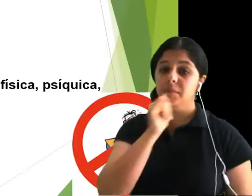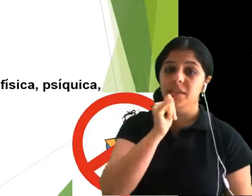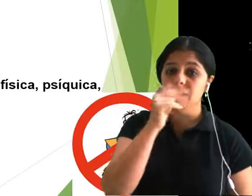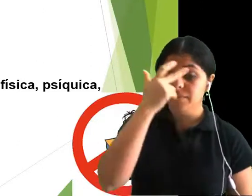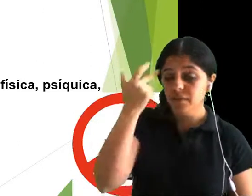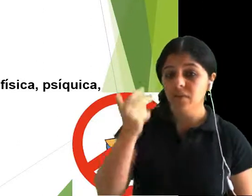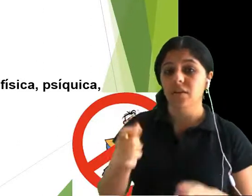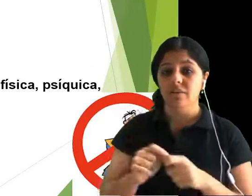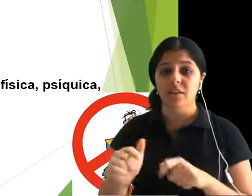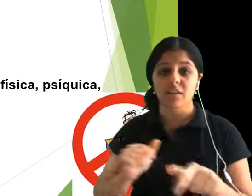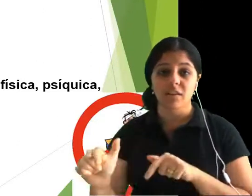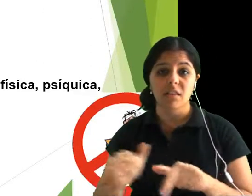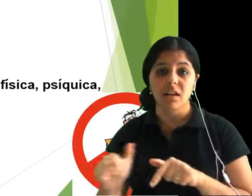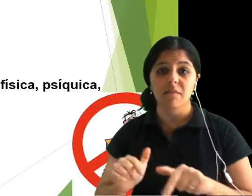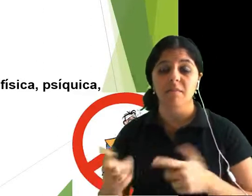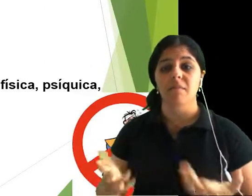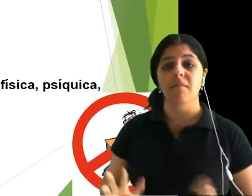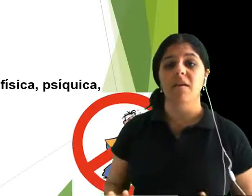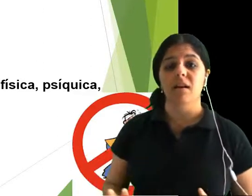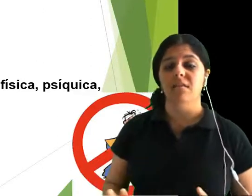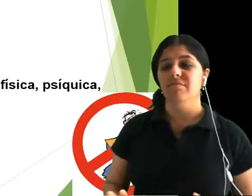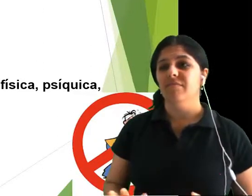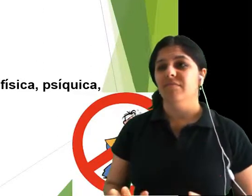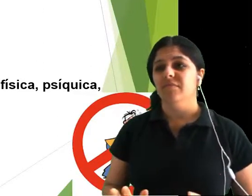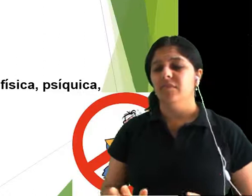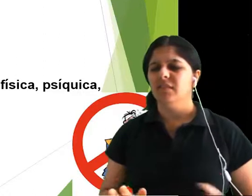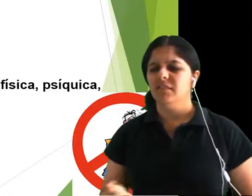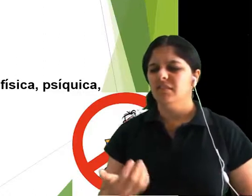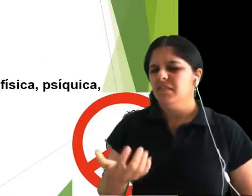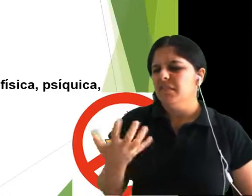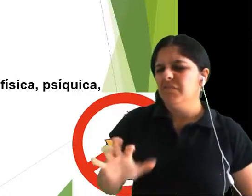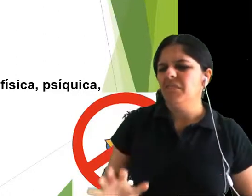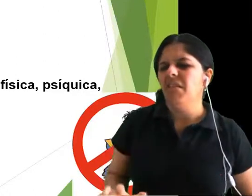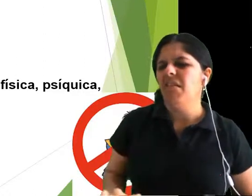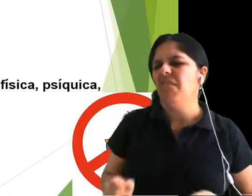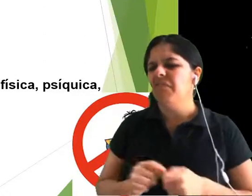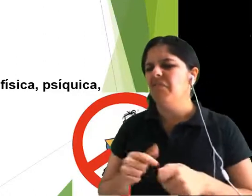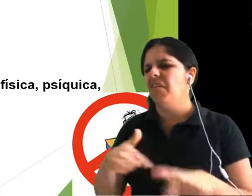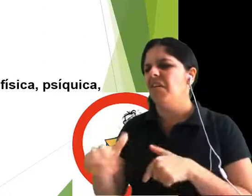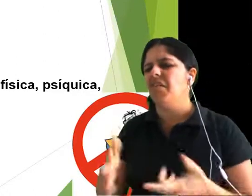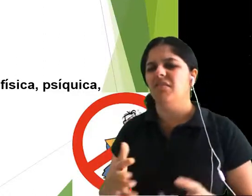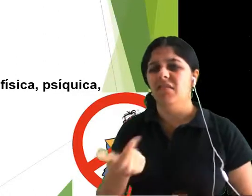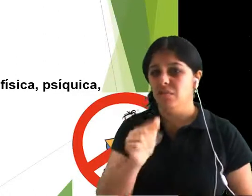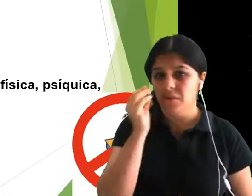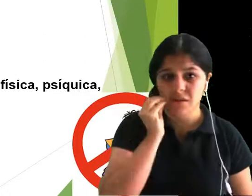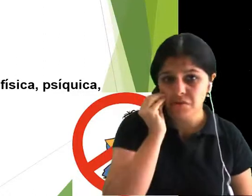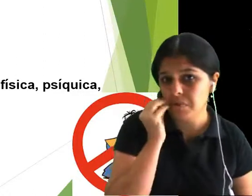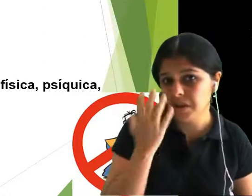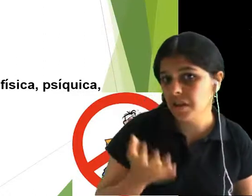suas tarefas laborais com má vontade, com más condições físicas, sem nenhuma